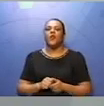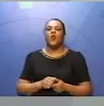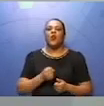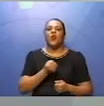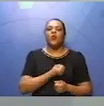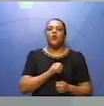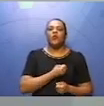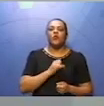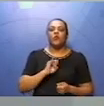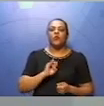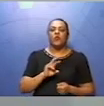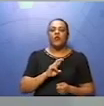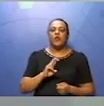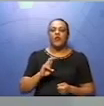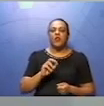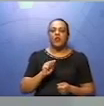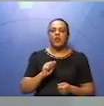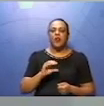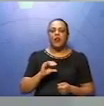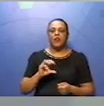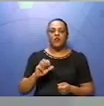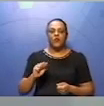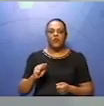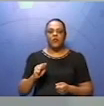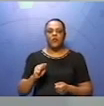com radical, que é o símbolo da raiz.